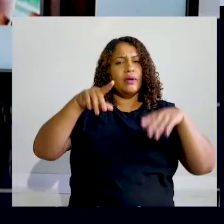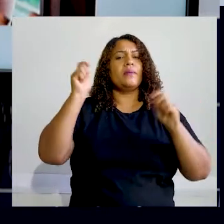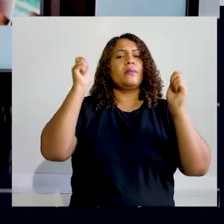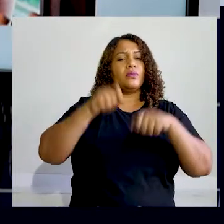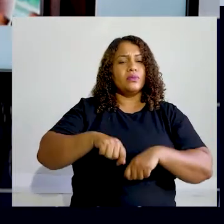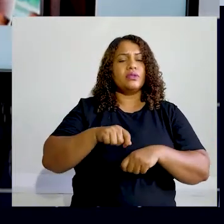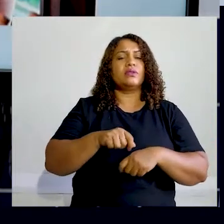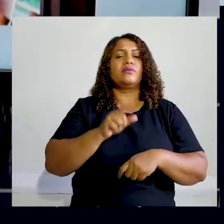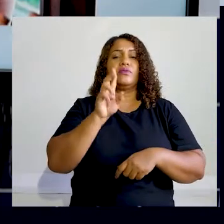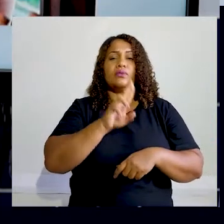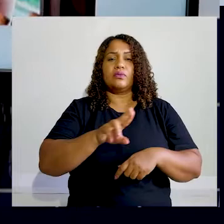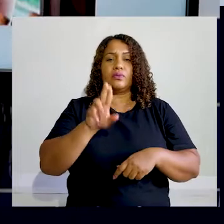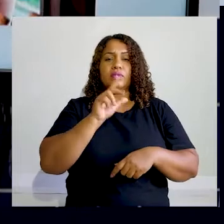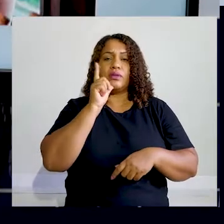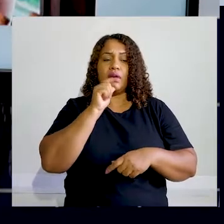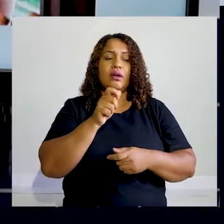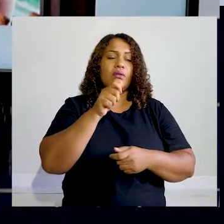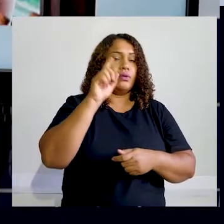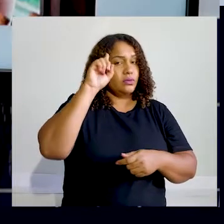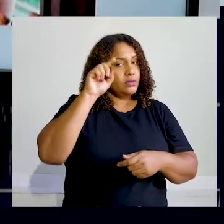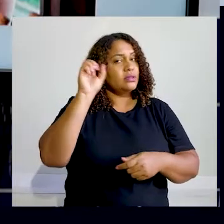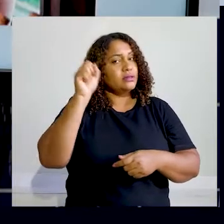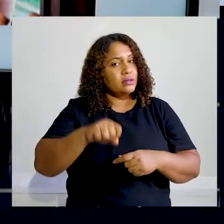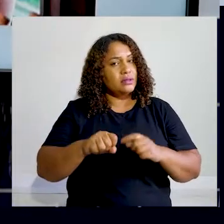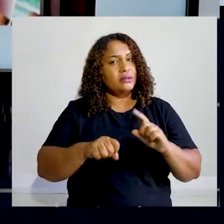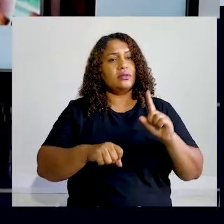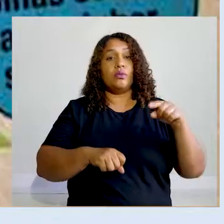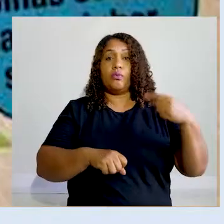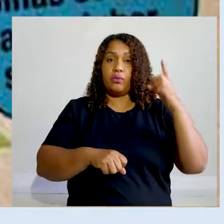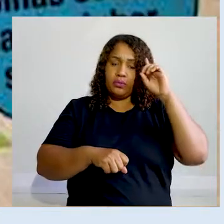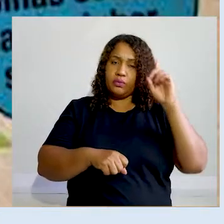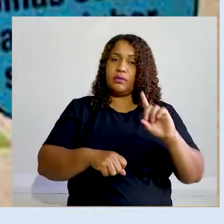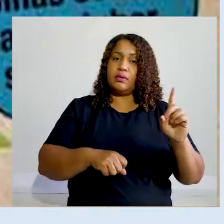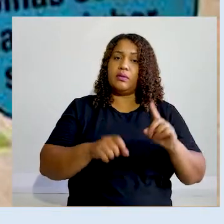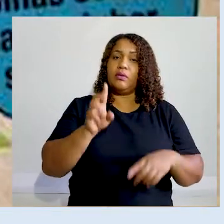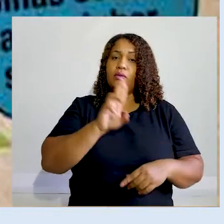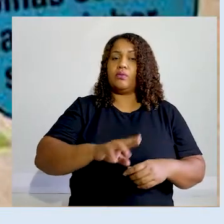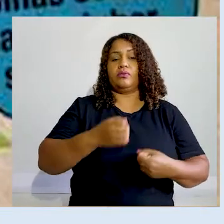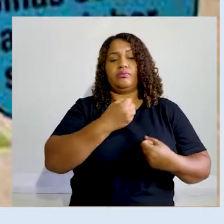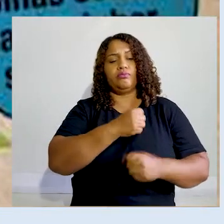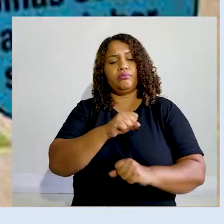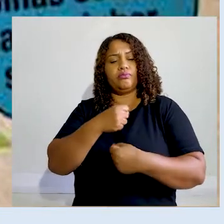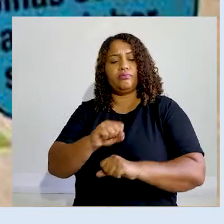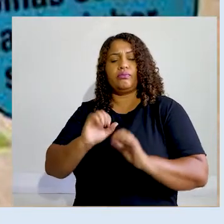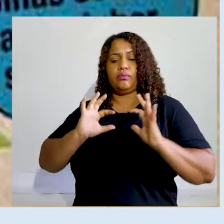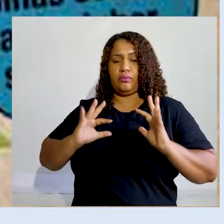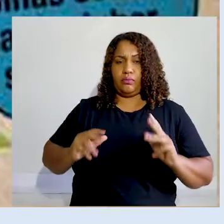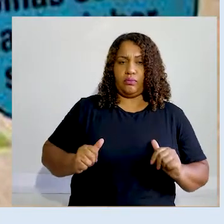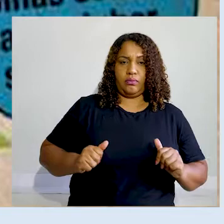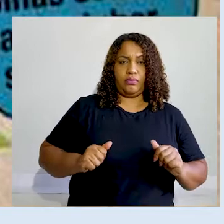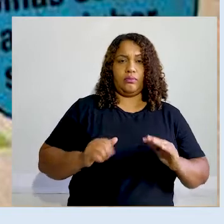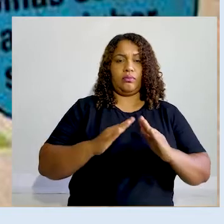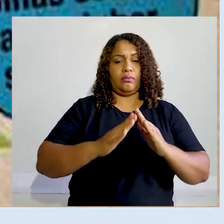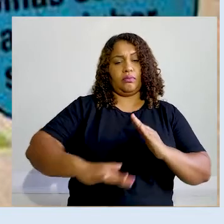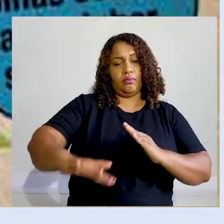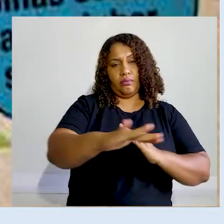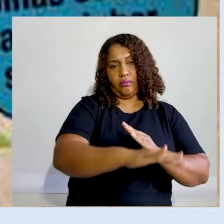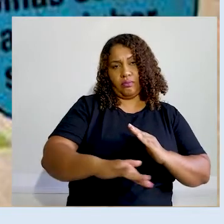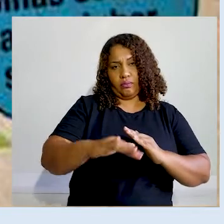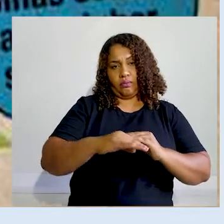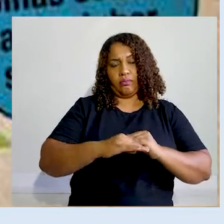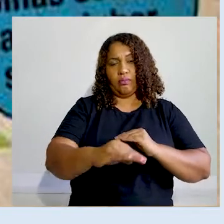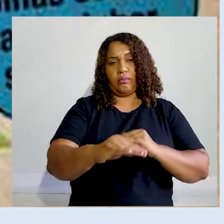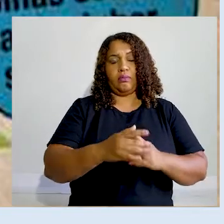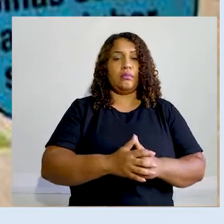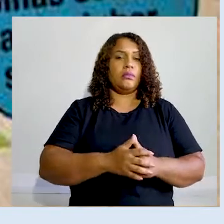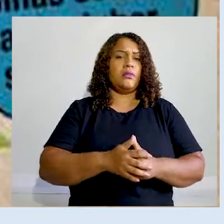Com essa medida você vai economizar muita água. Use a vassoura para limpar o quintal, a calçada ou as áreas